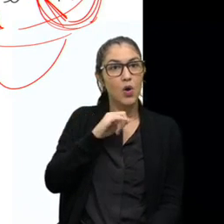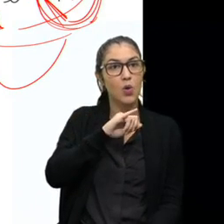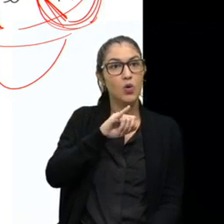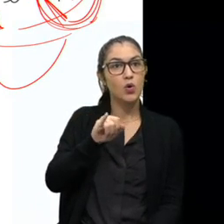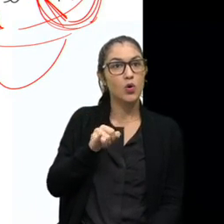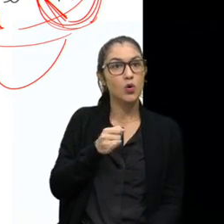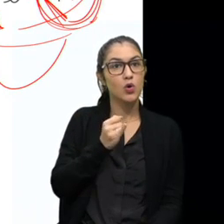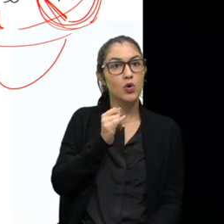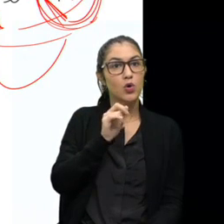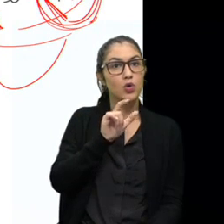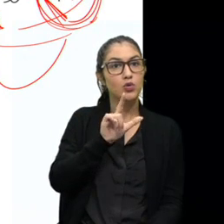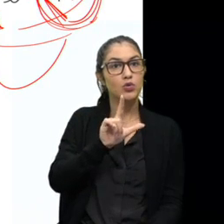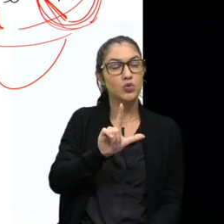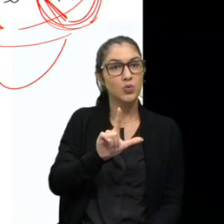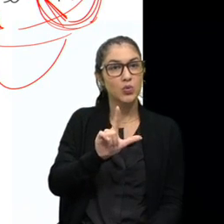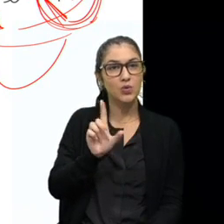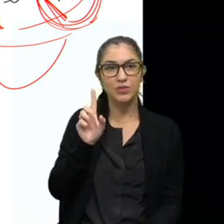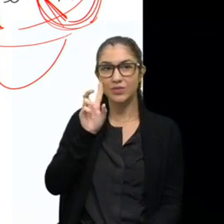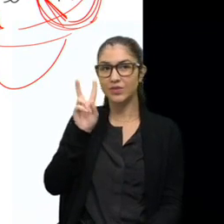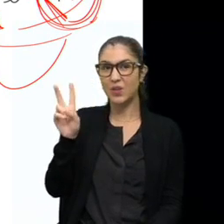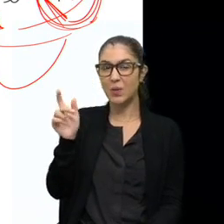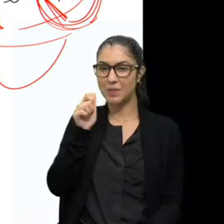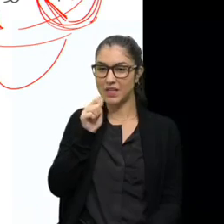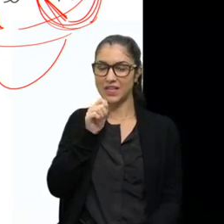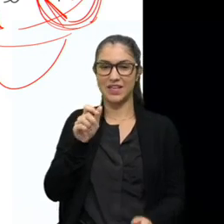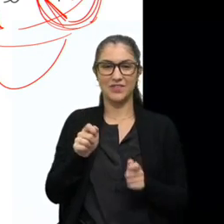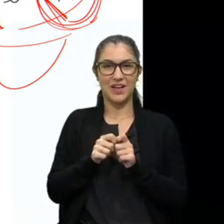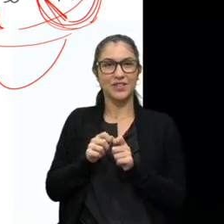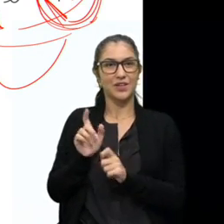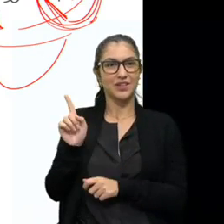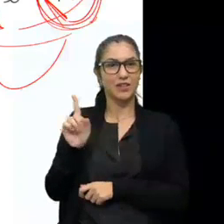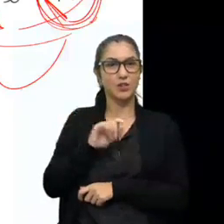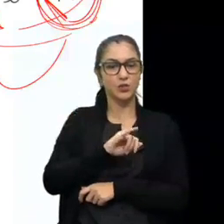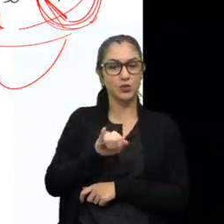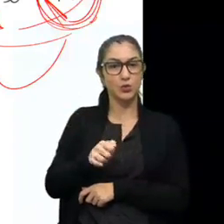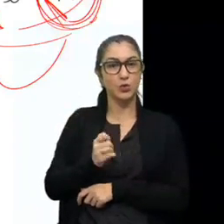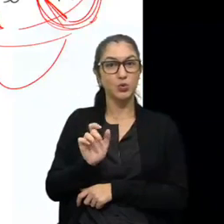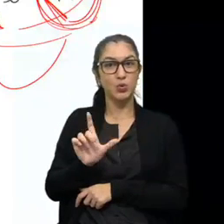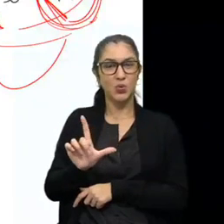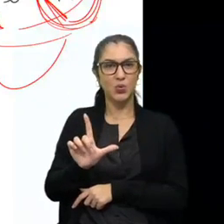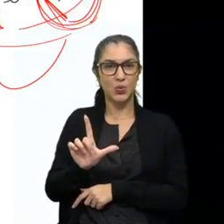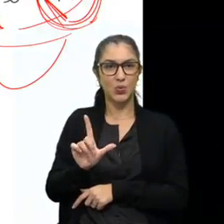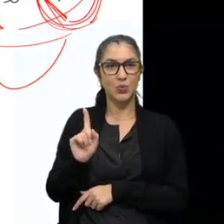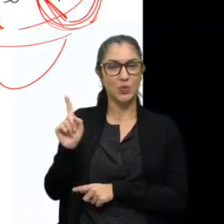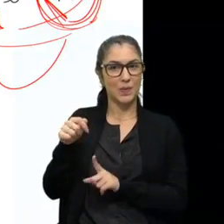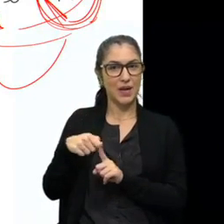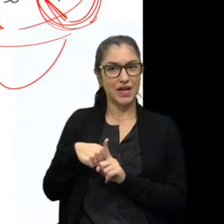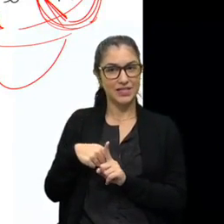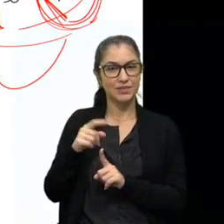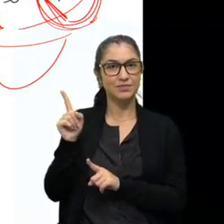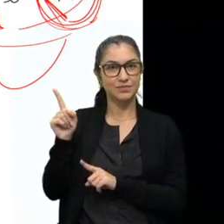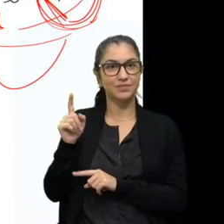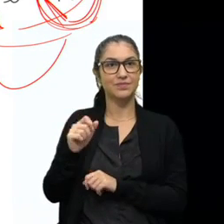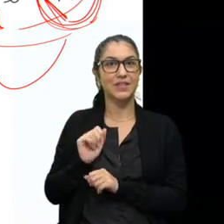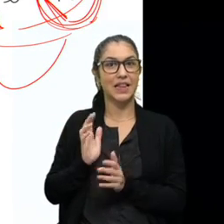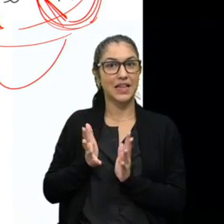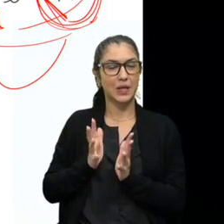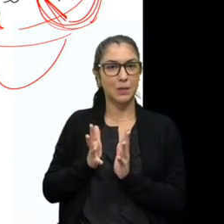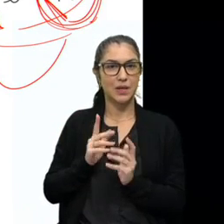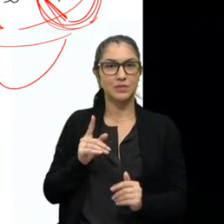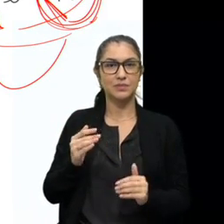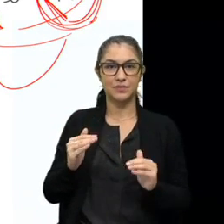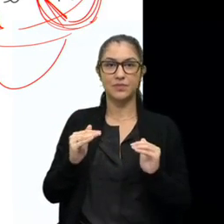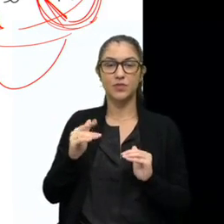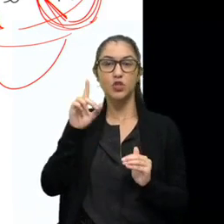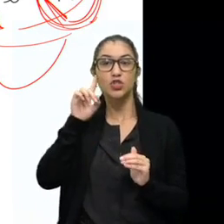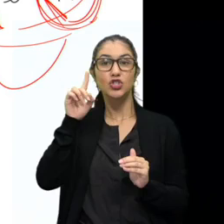julho, tá? A mocinha está fazendo aí do lado da coruja o sinal para o mês de julho. Então, sinal em libras. Aqui